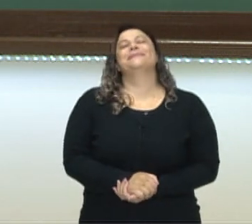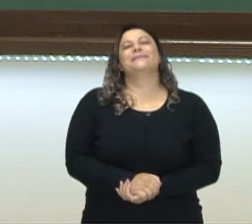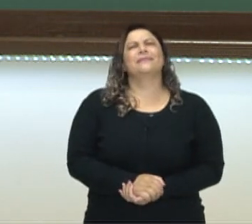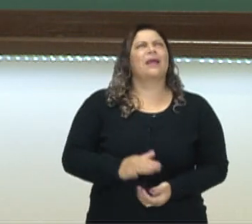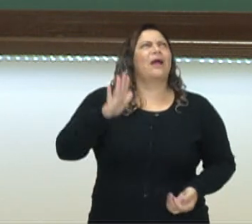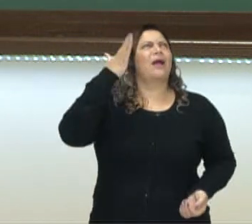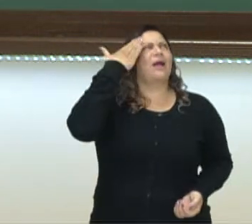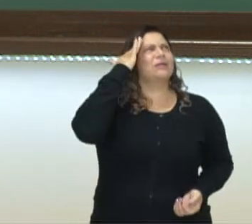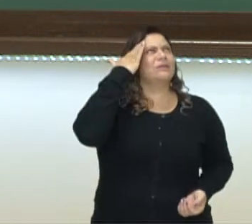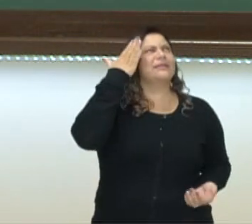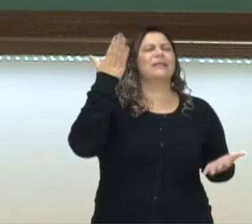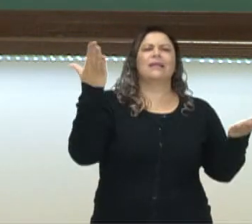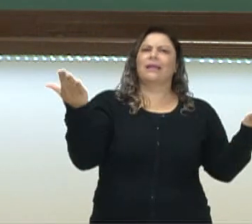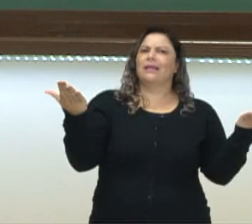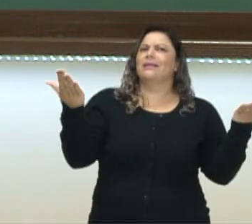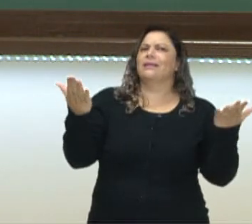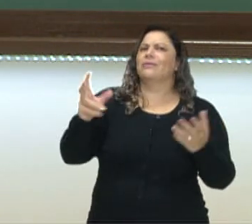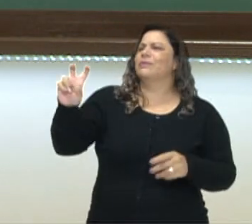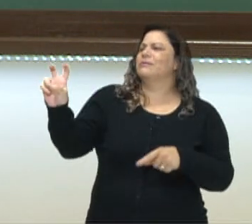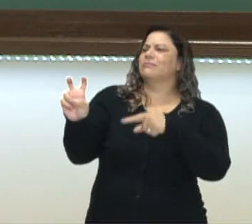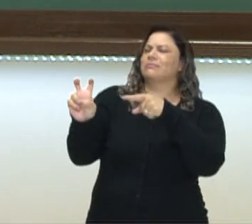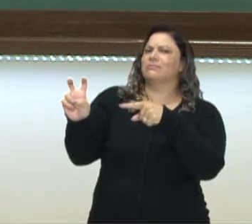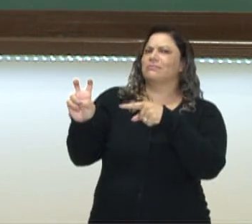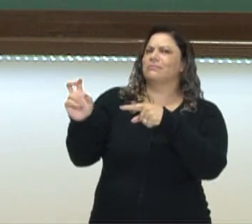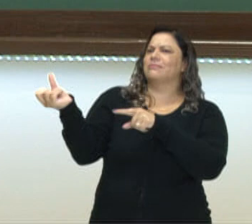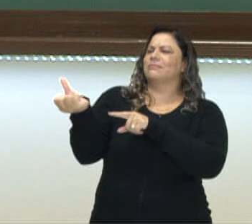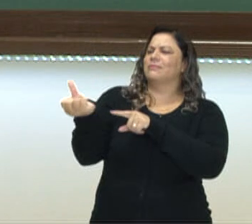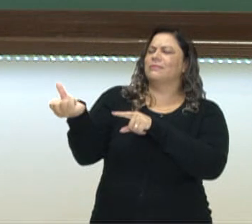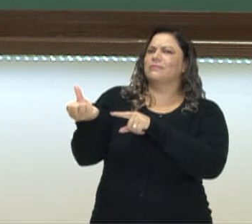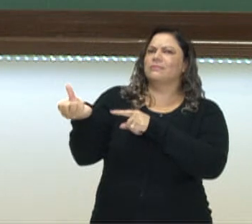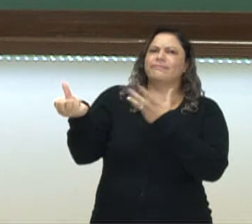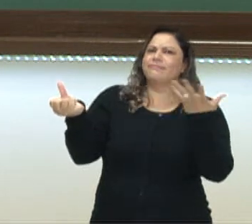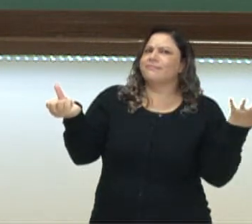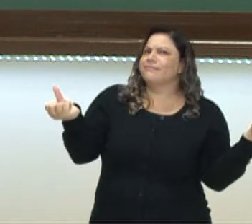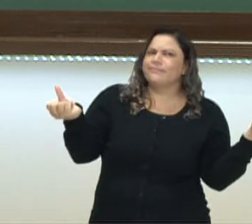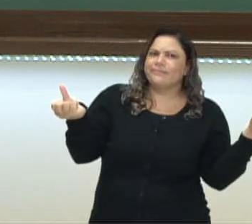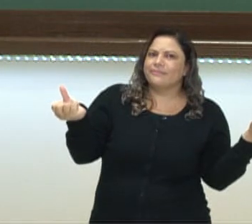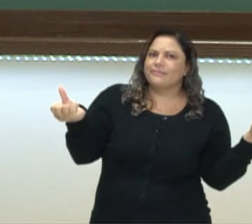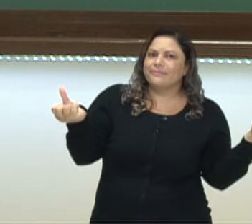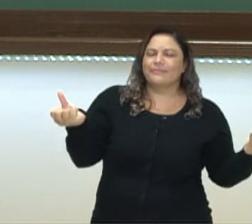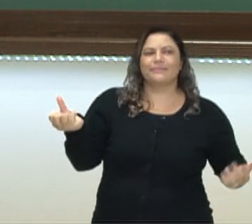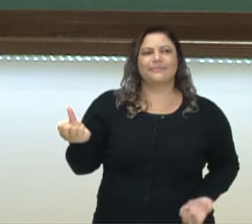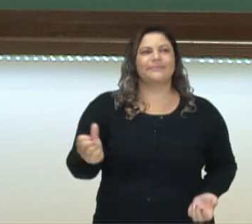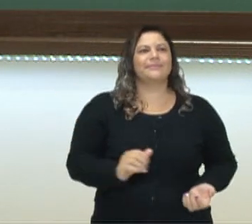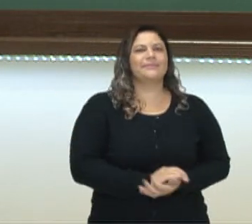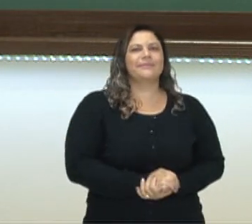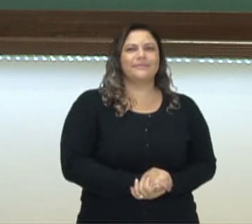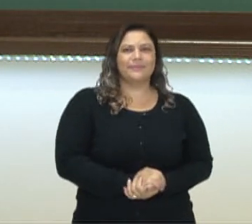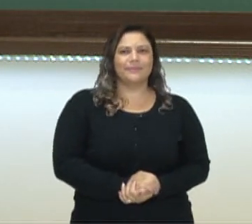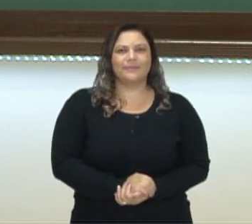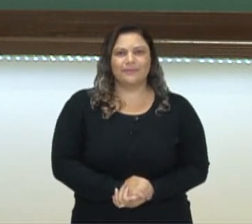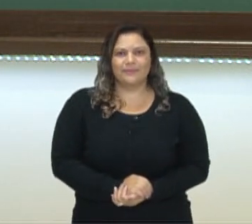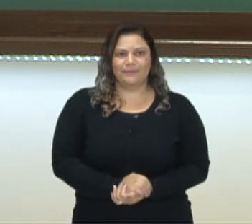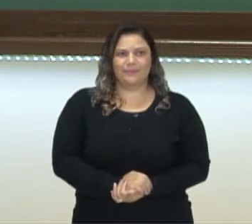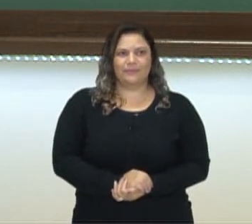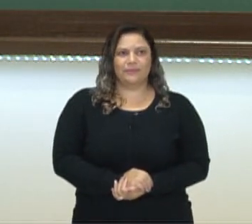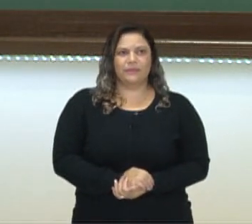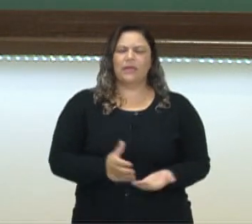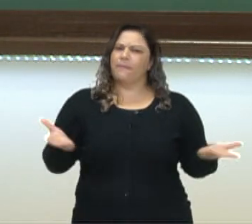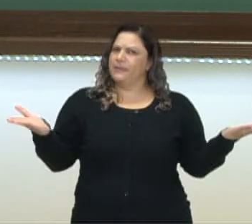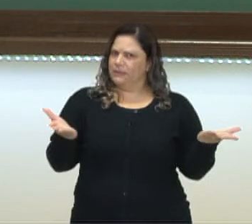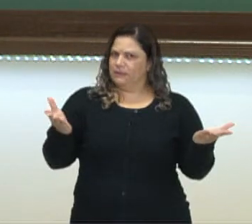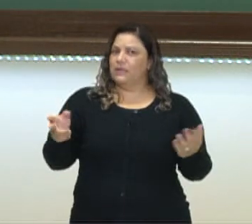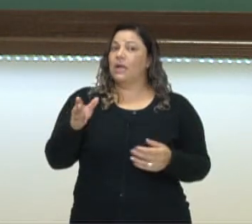Tô entendendo, professora. E o quíntuplo? E o sextuplo? O que será que é? Vamos ver? Olha aqui. A professora